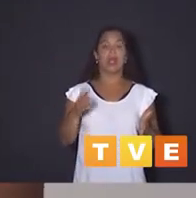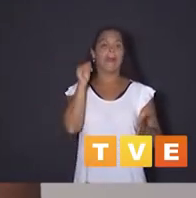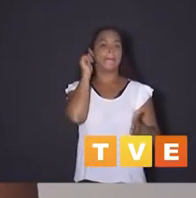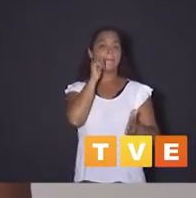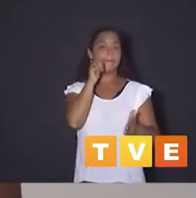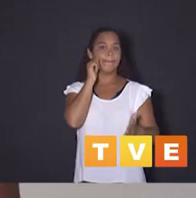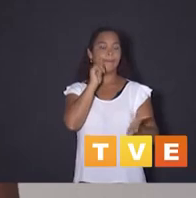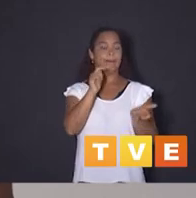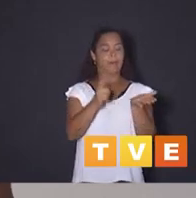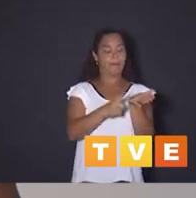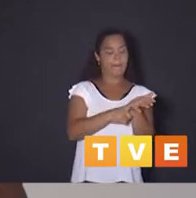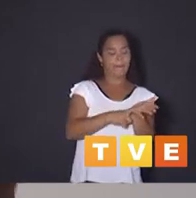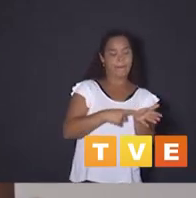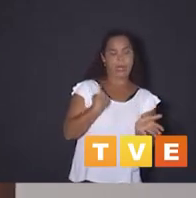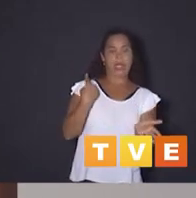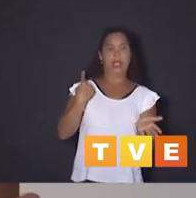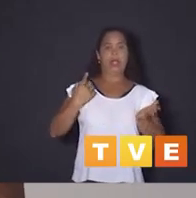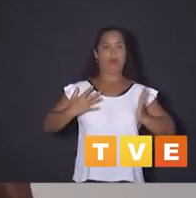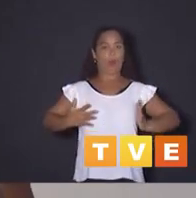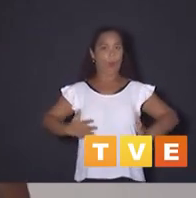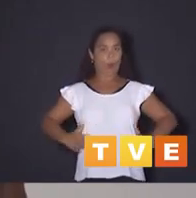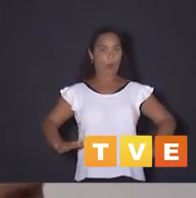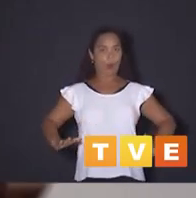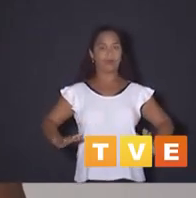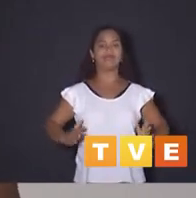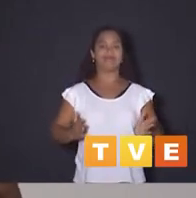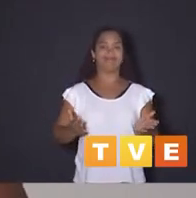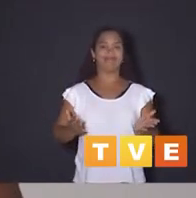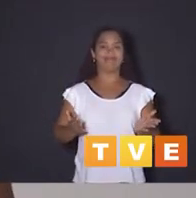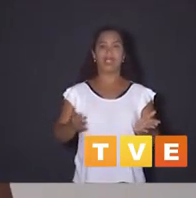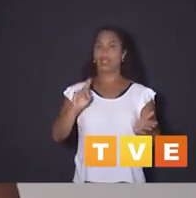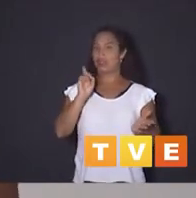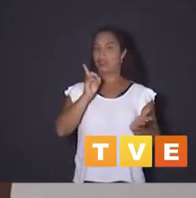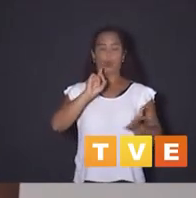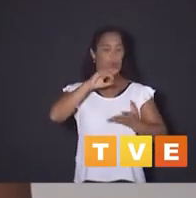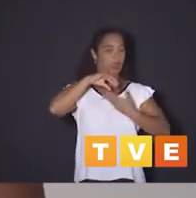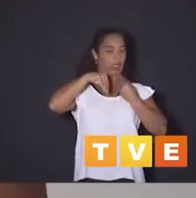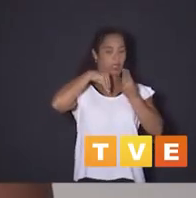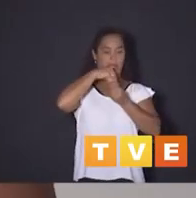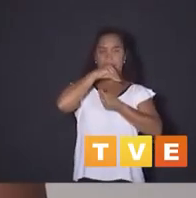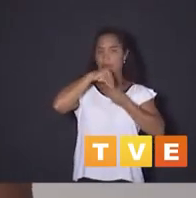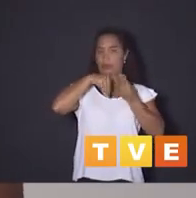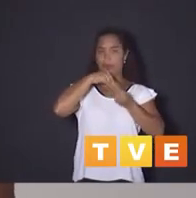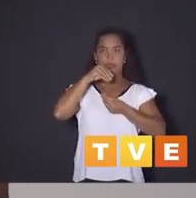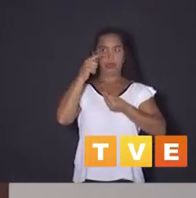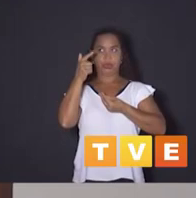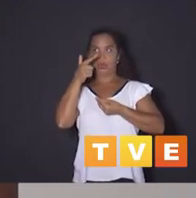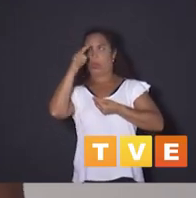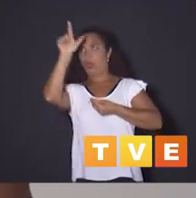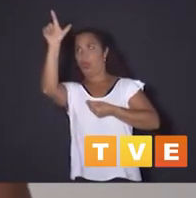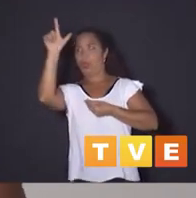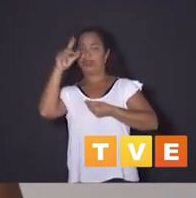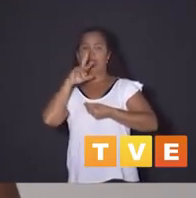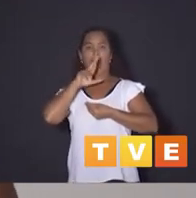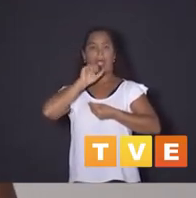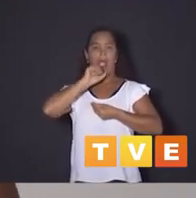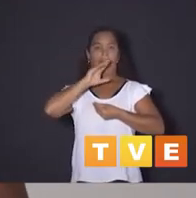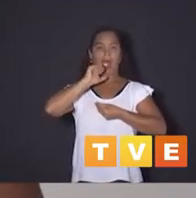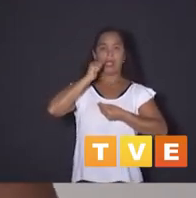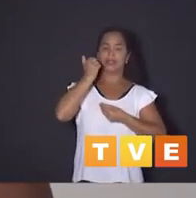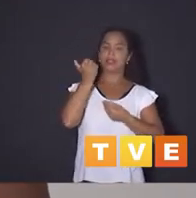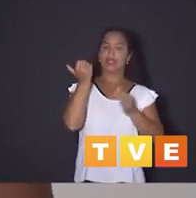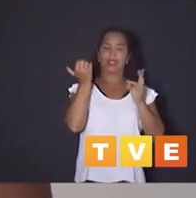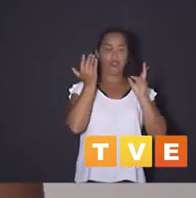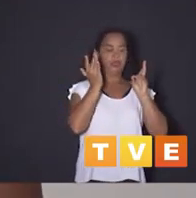mulher branca caucasiana que não seja nem né misturada com outras estabilidade indígena ou